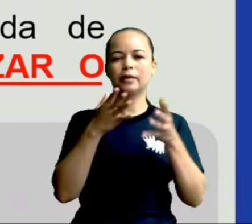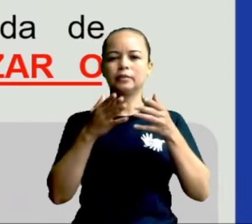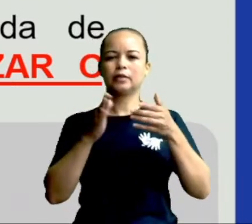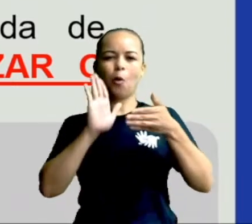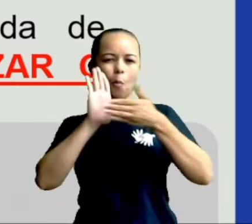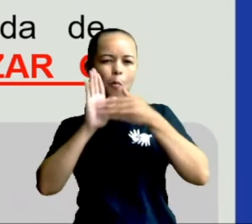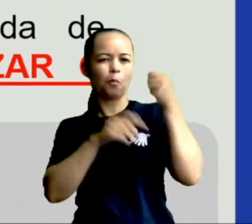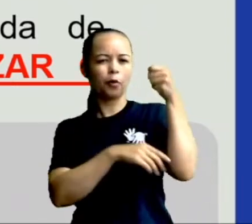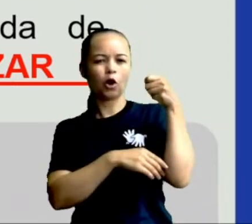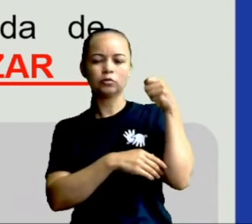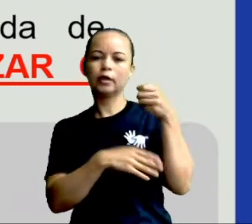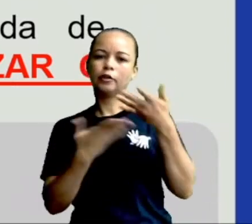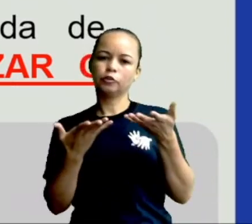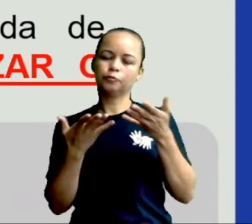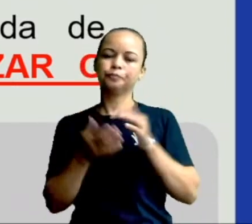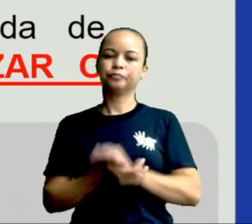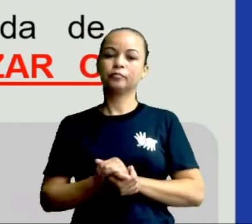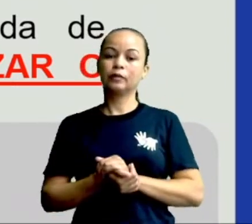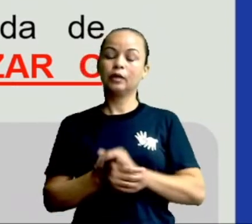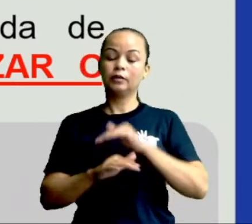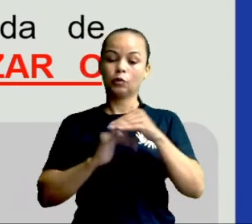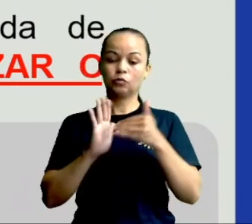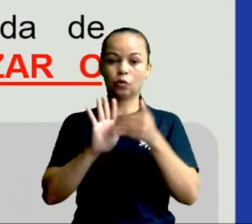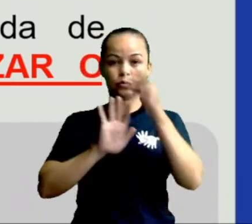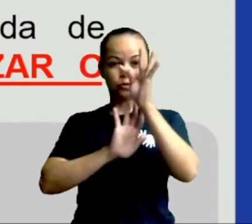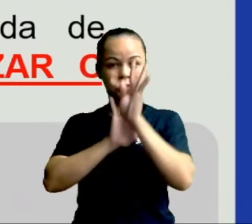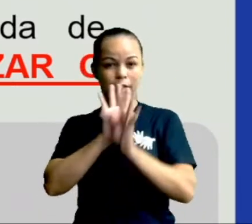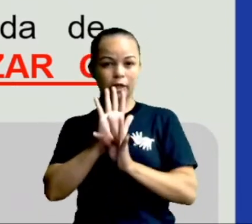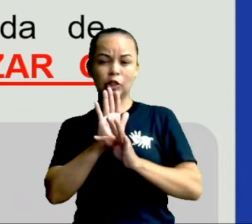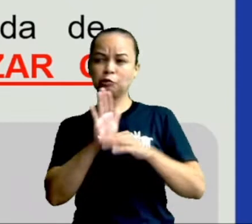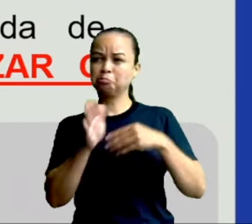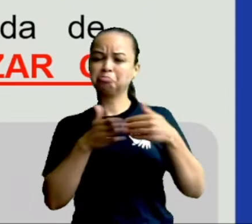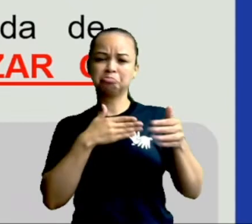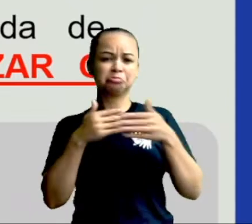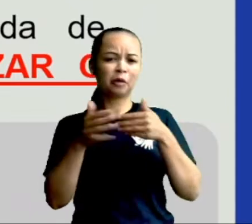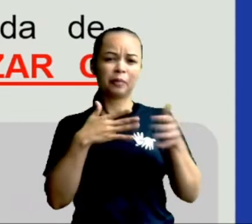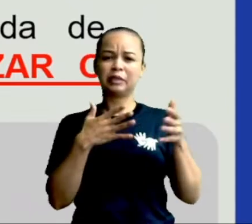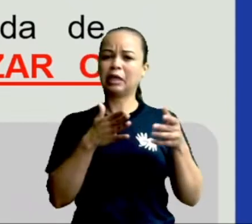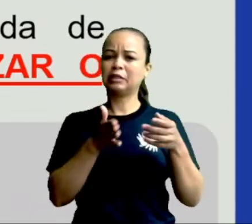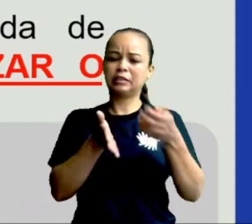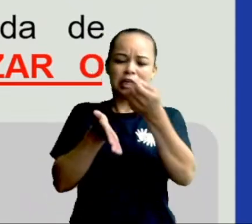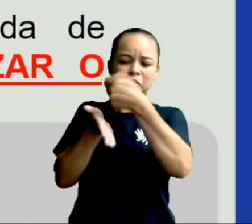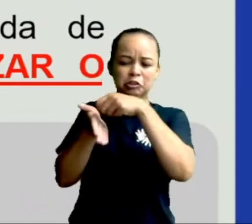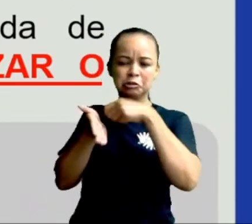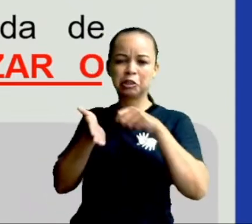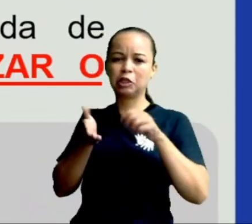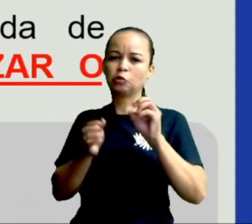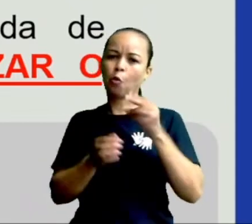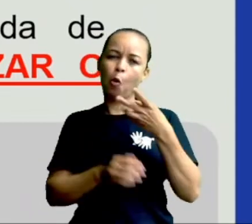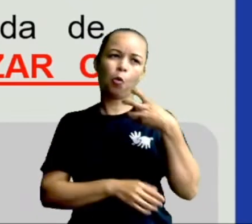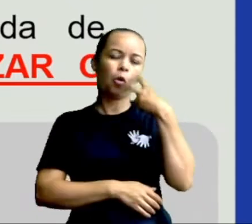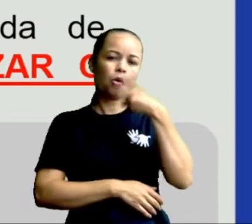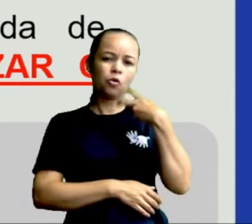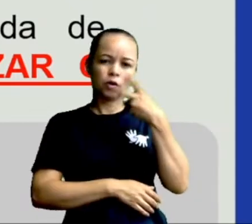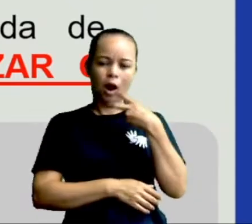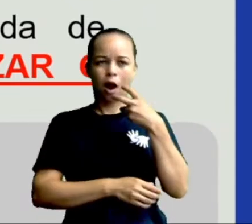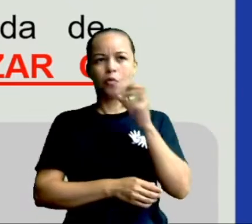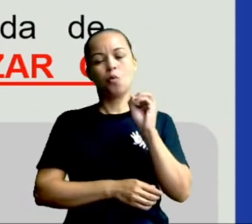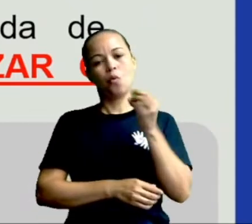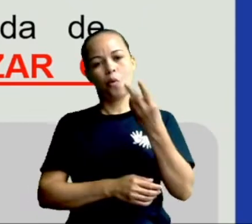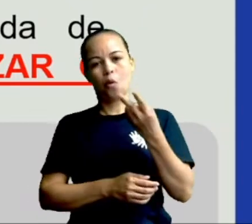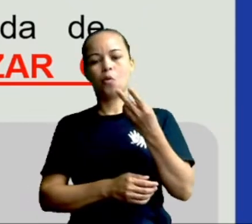protesto, enfim. Todo texto, independente de ser um texto escrito, um texto oral ou um